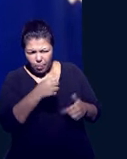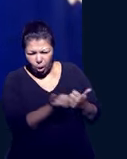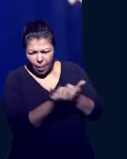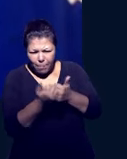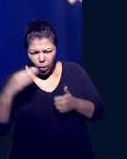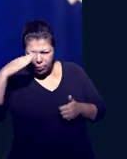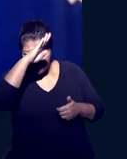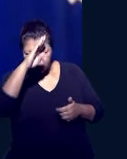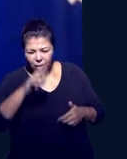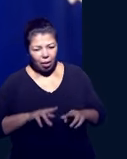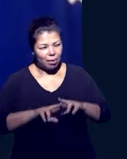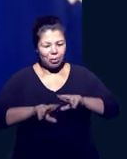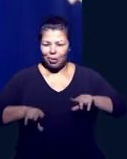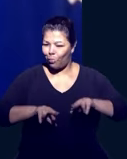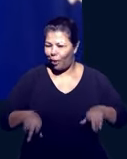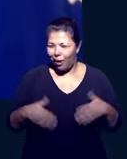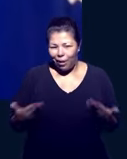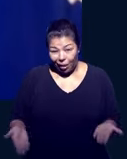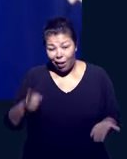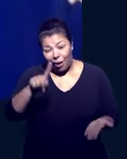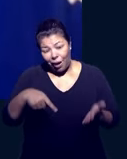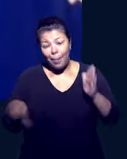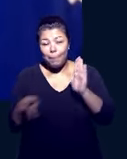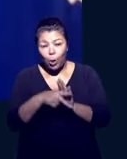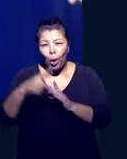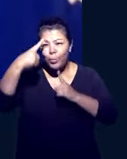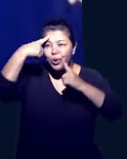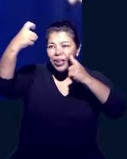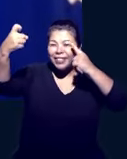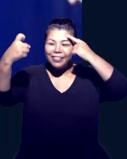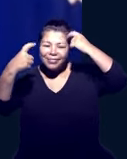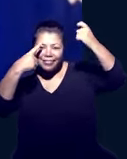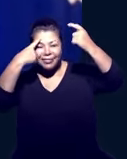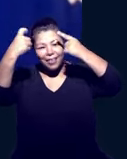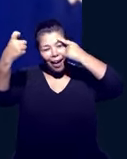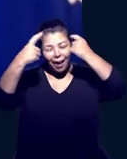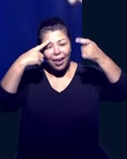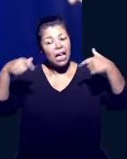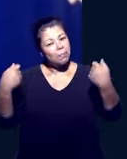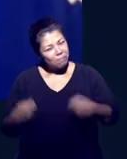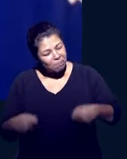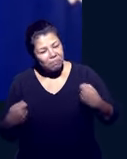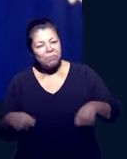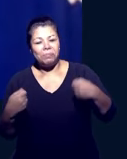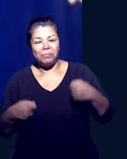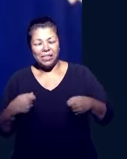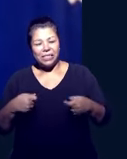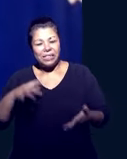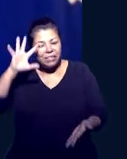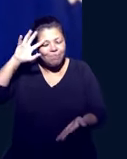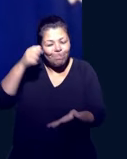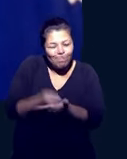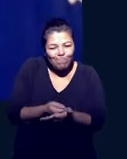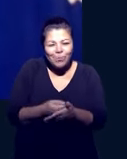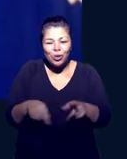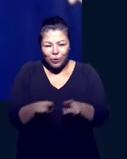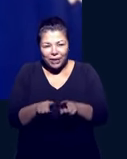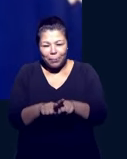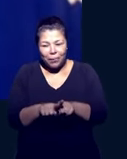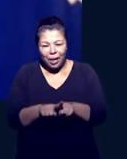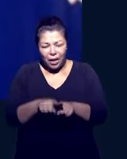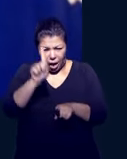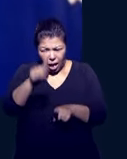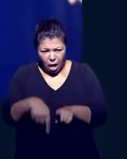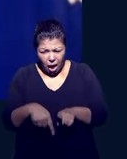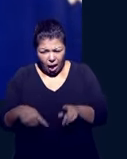ideias e as ideias devem ser discutidas no campo das ideias não se Pretender colocar na caixinha da direita ou na caixinha da esquerda todas essas ideias